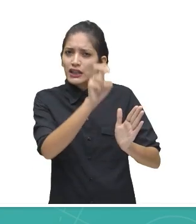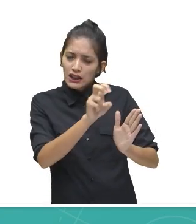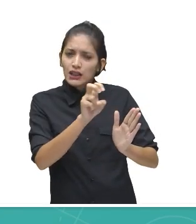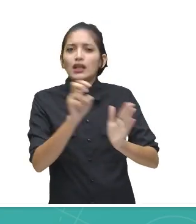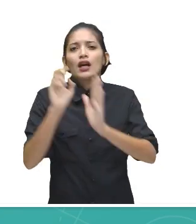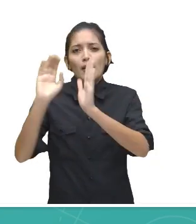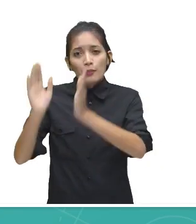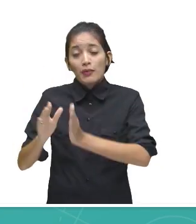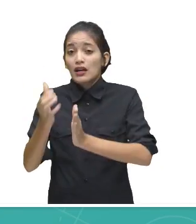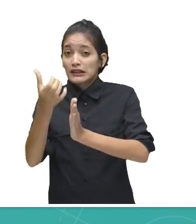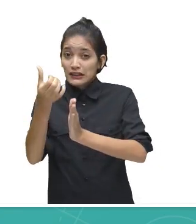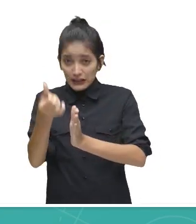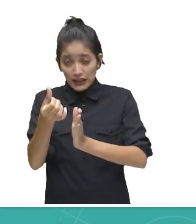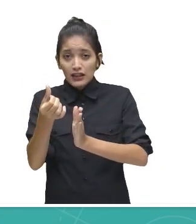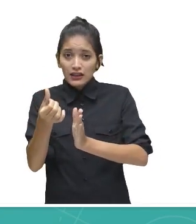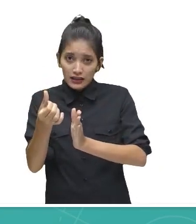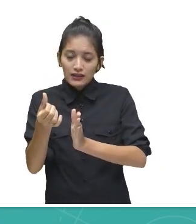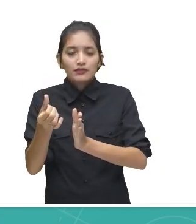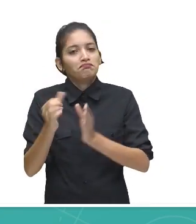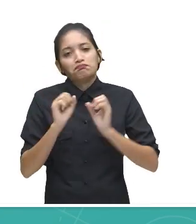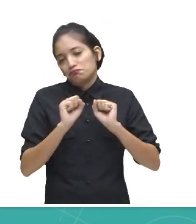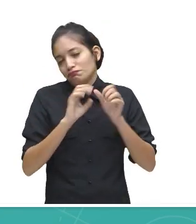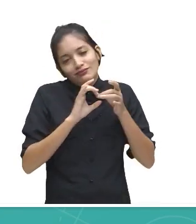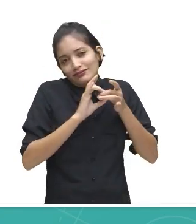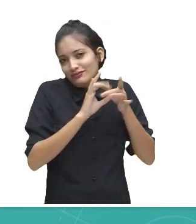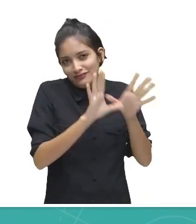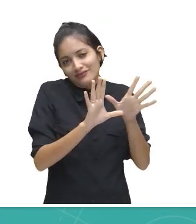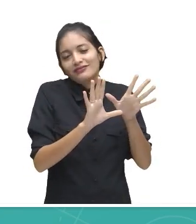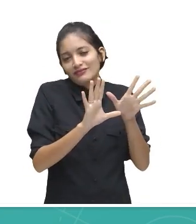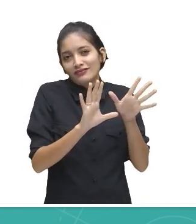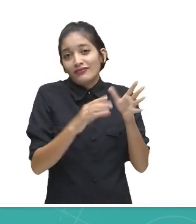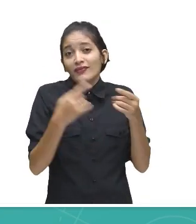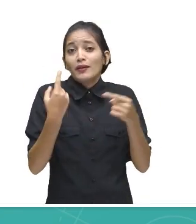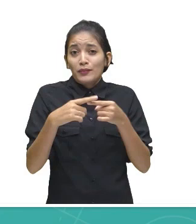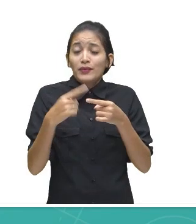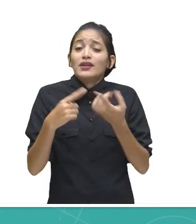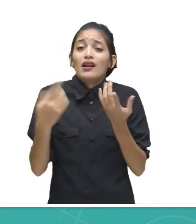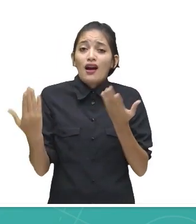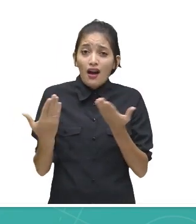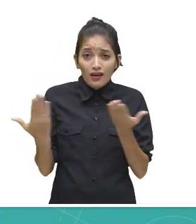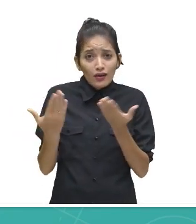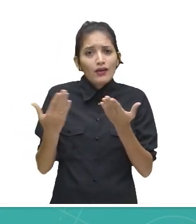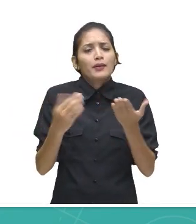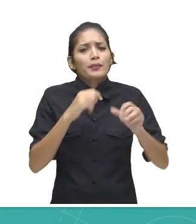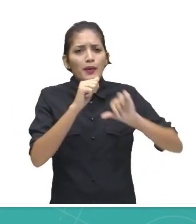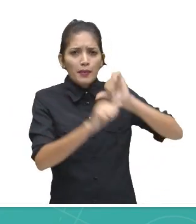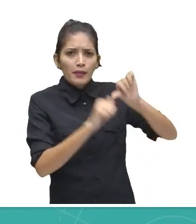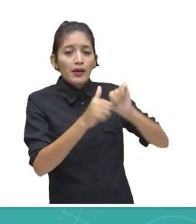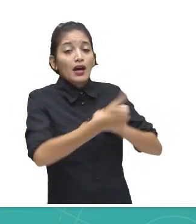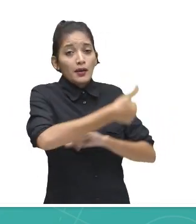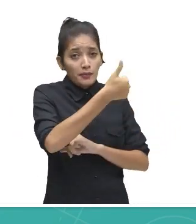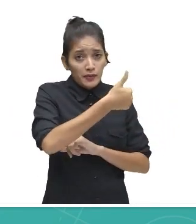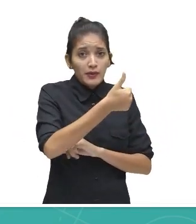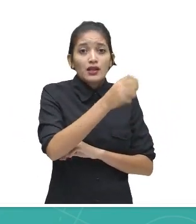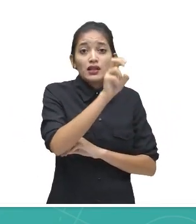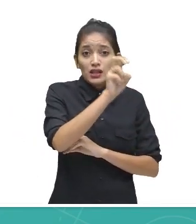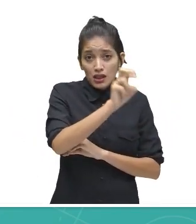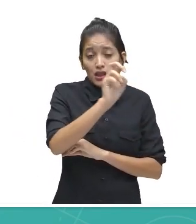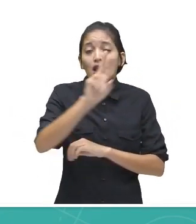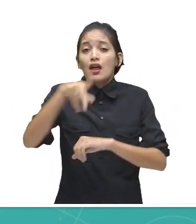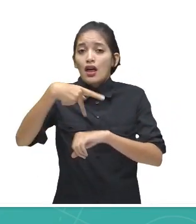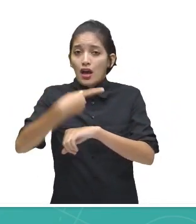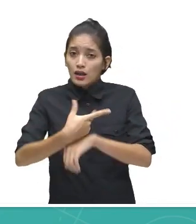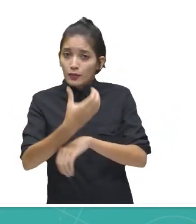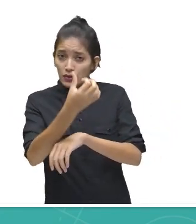aluno aí da sexta etapa, liberado por hoje, porque a rotina das nossas aulas é essa, né? Primeiro quinta etapa, depois sexta